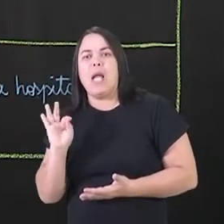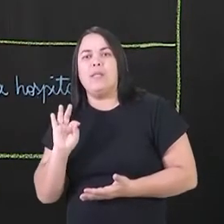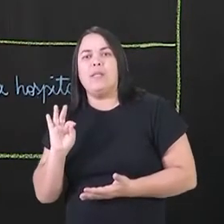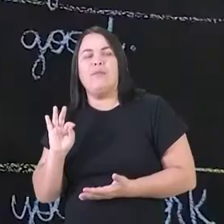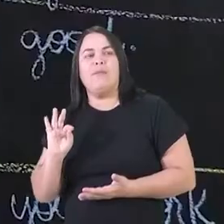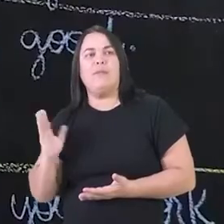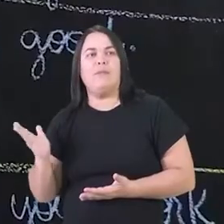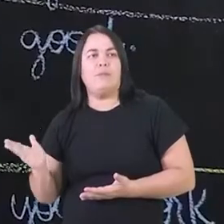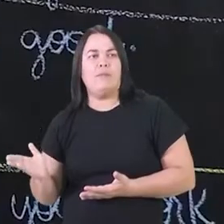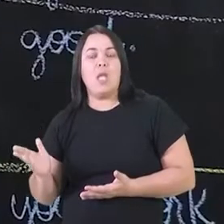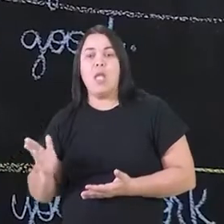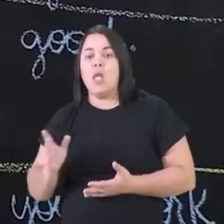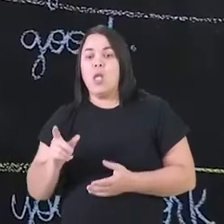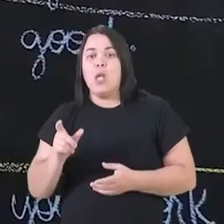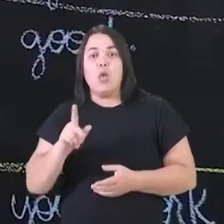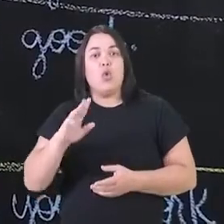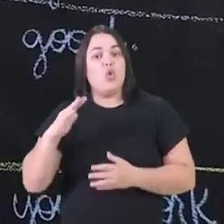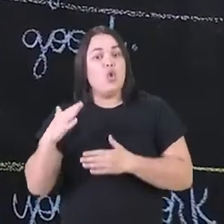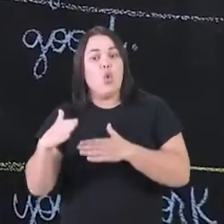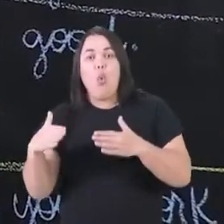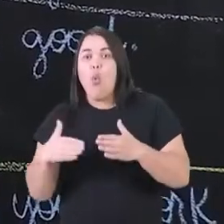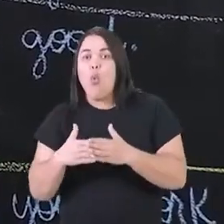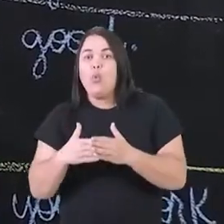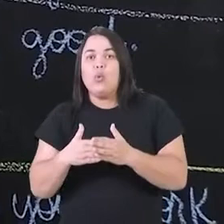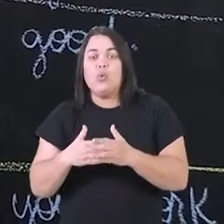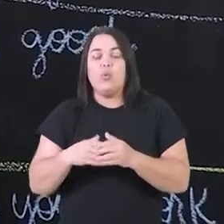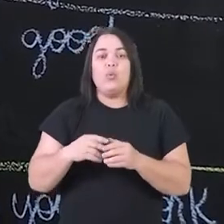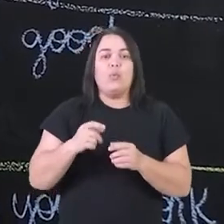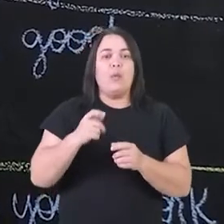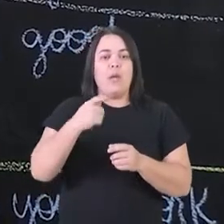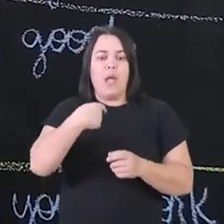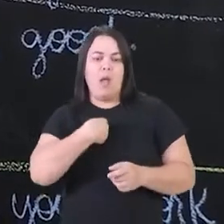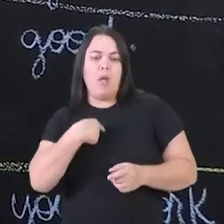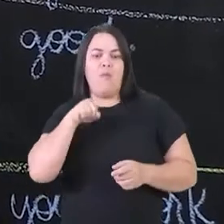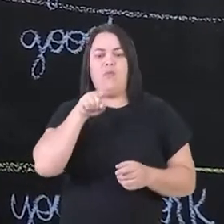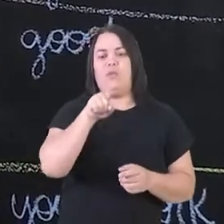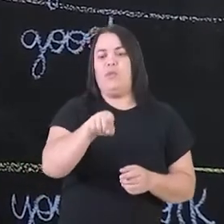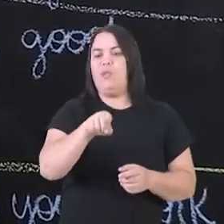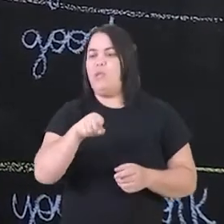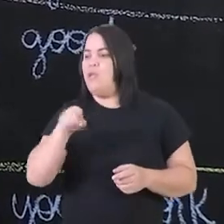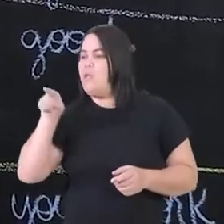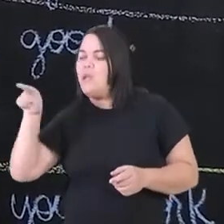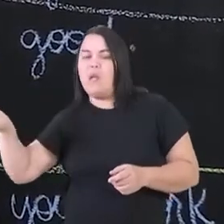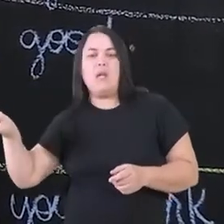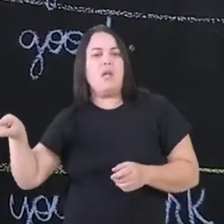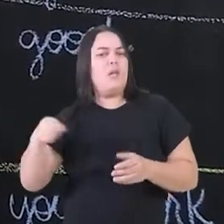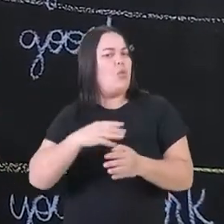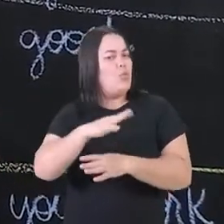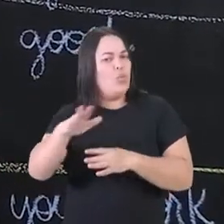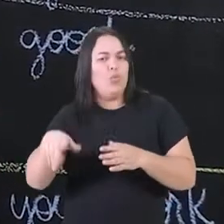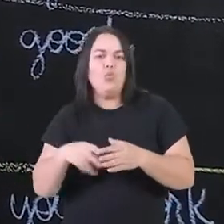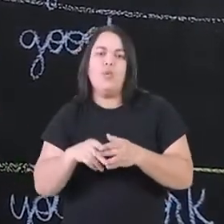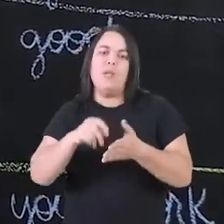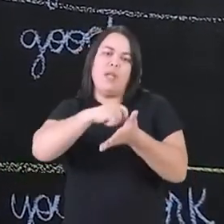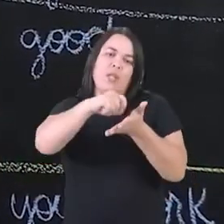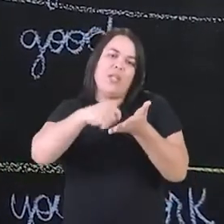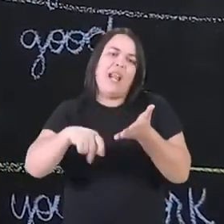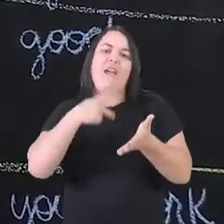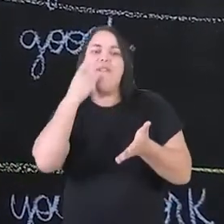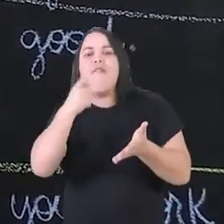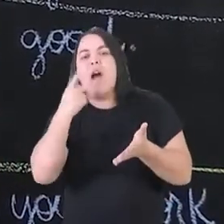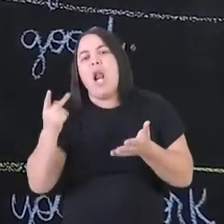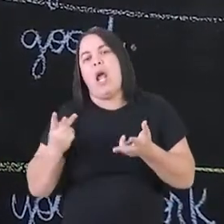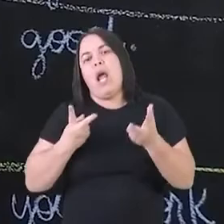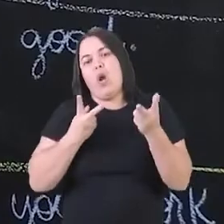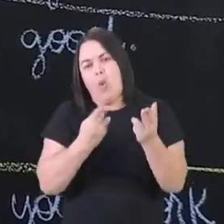Reforçando, todas as pessoas serão should. Não precisa acrescentar o S da terceira pessoa, nada. I should, you should, he